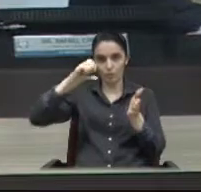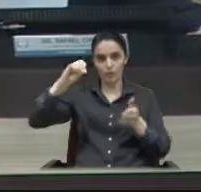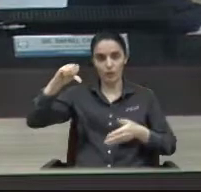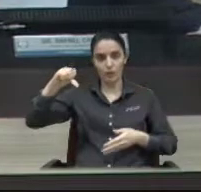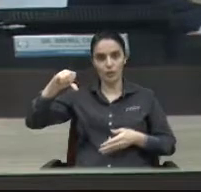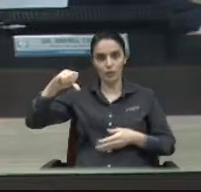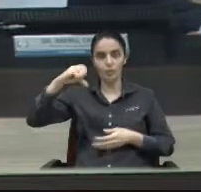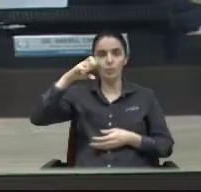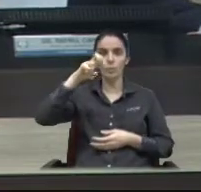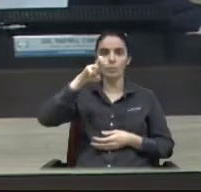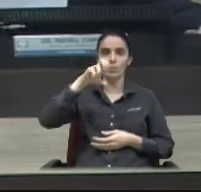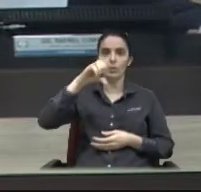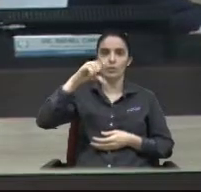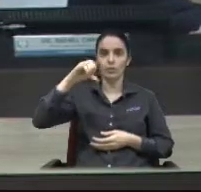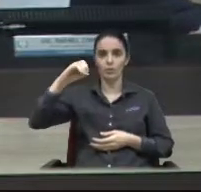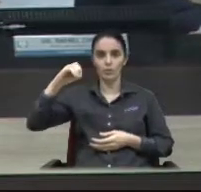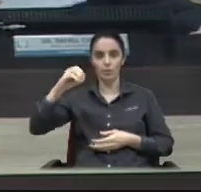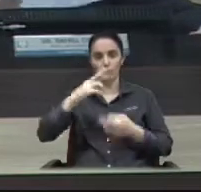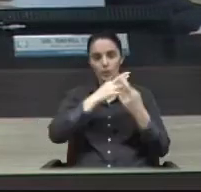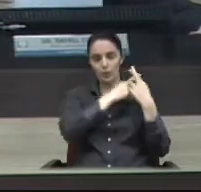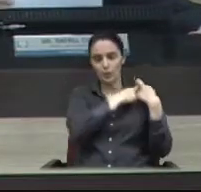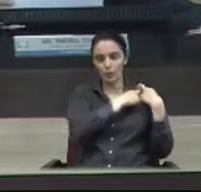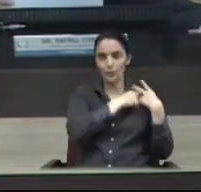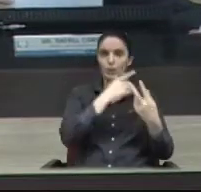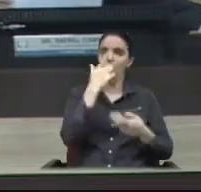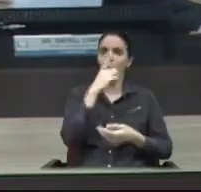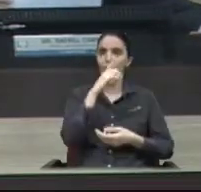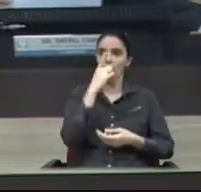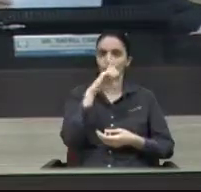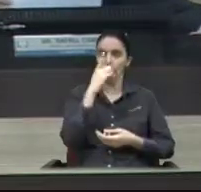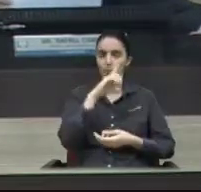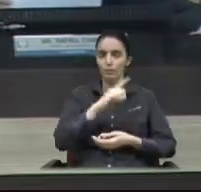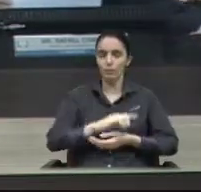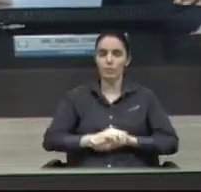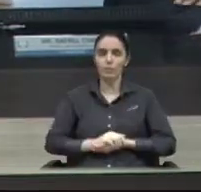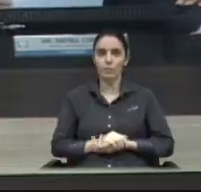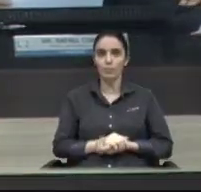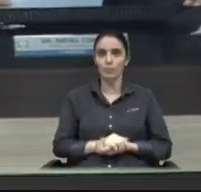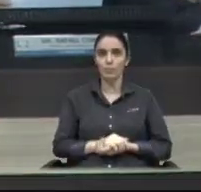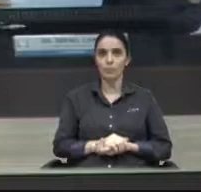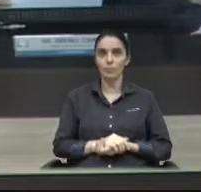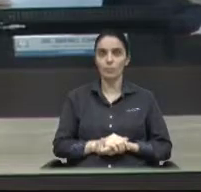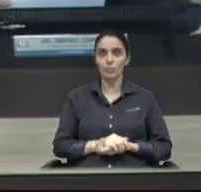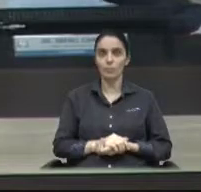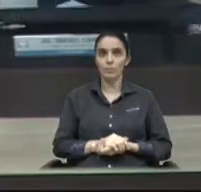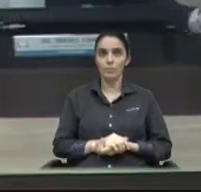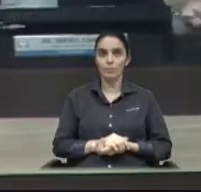que 90 do vereador requerimento do vereador levando jeová rafah